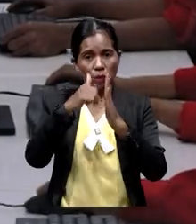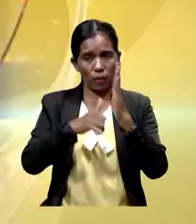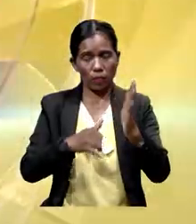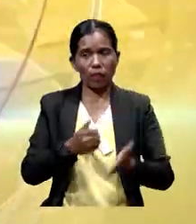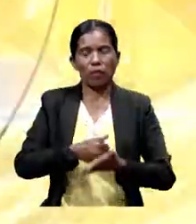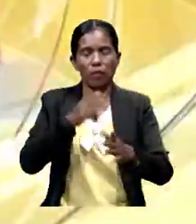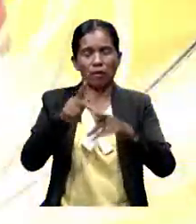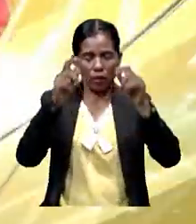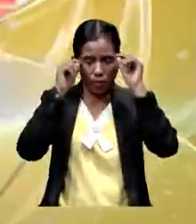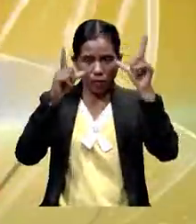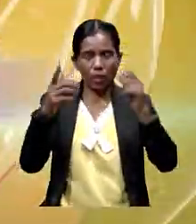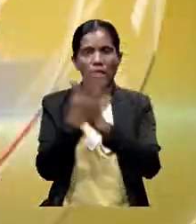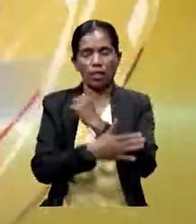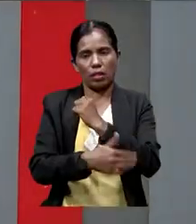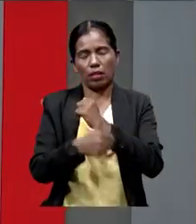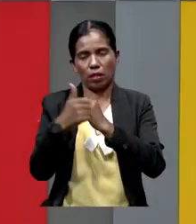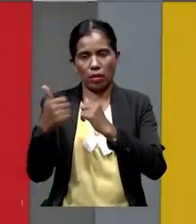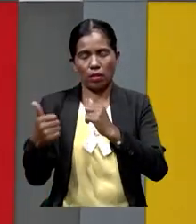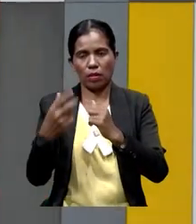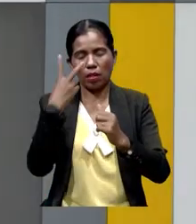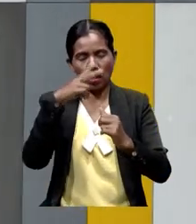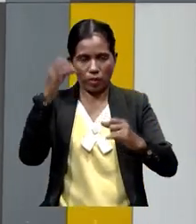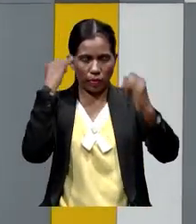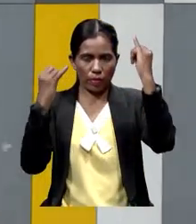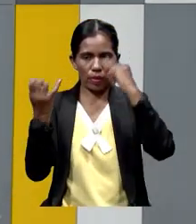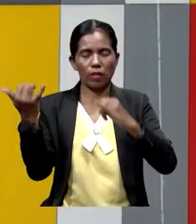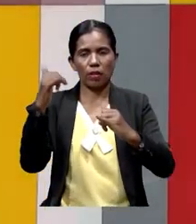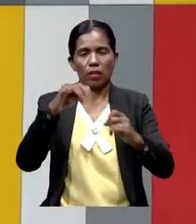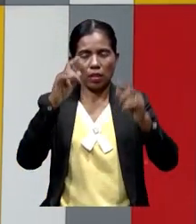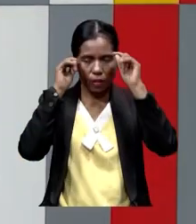Sira e a estrangeiro, onde acompanha informação Sira conoba